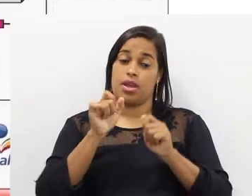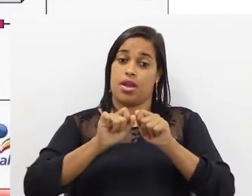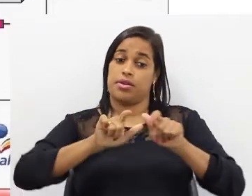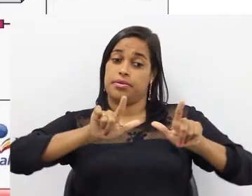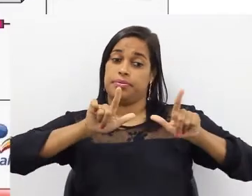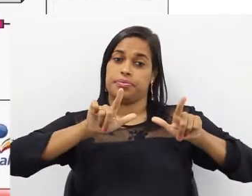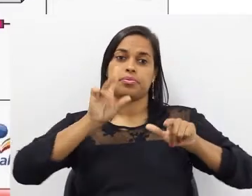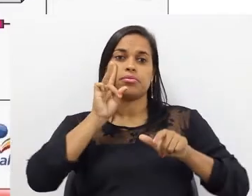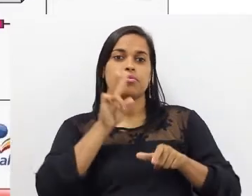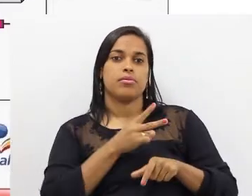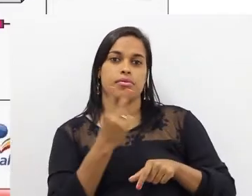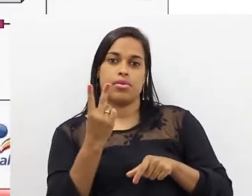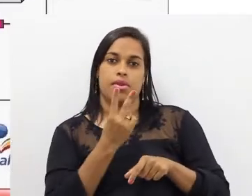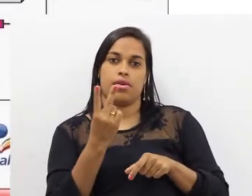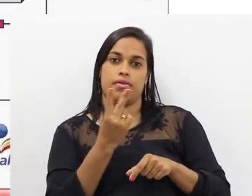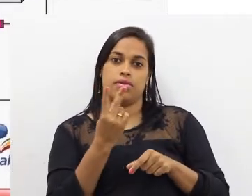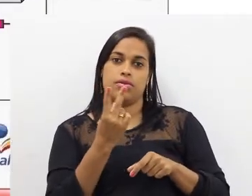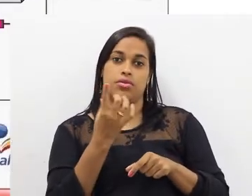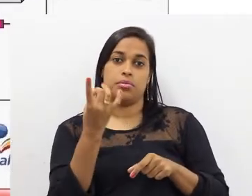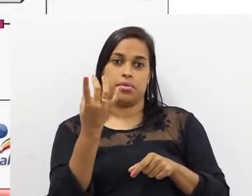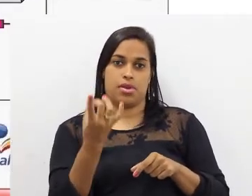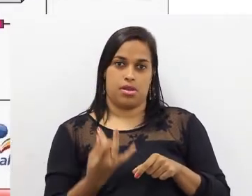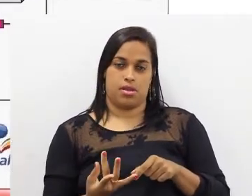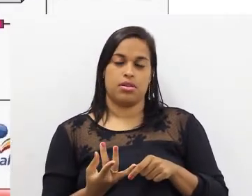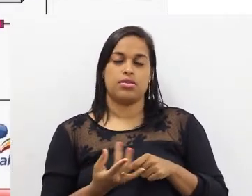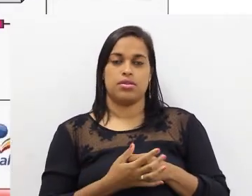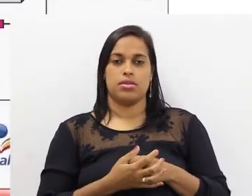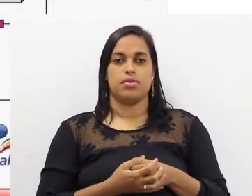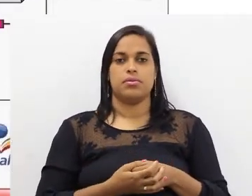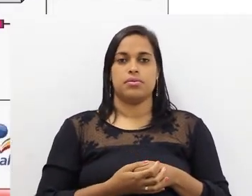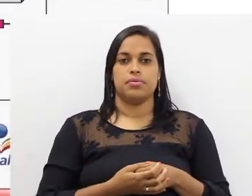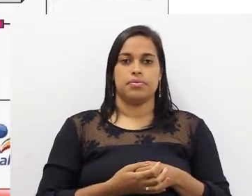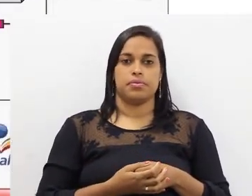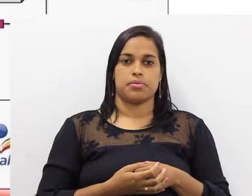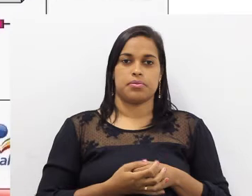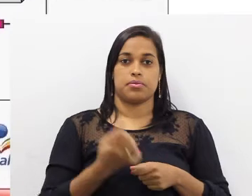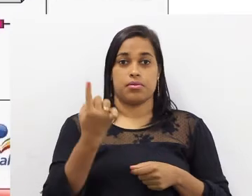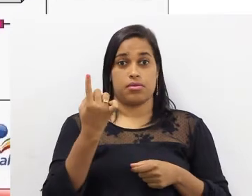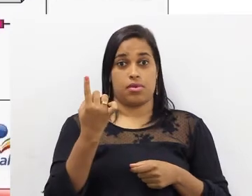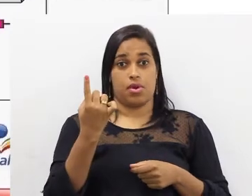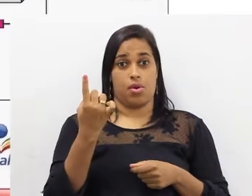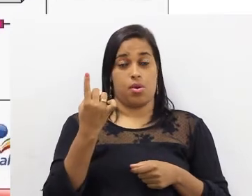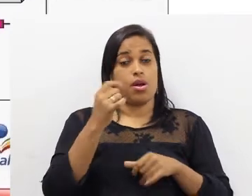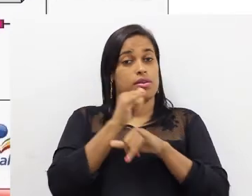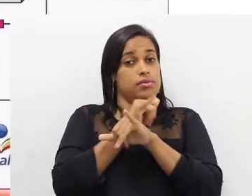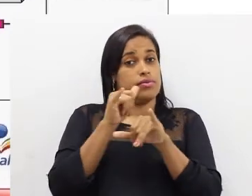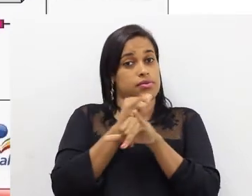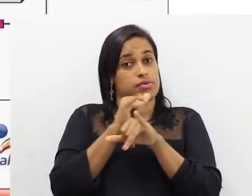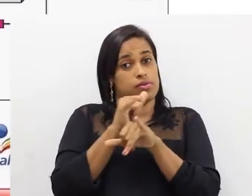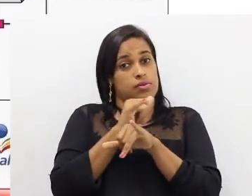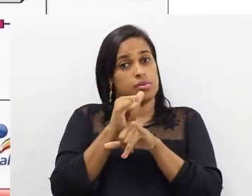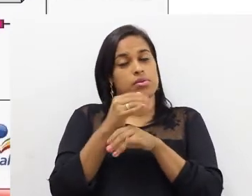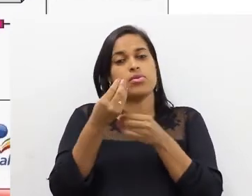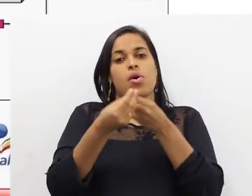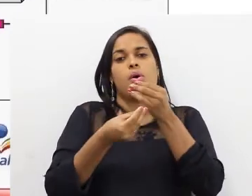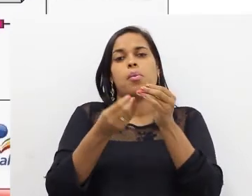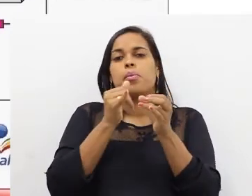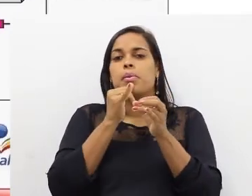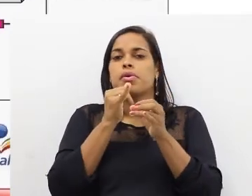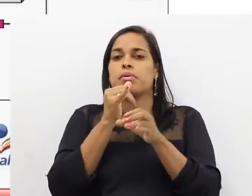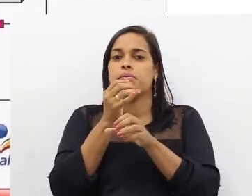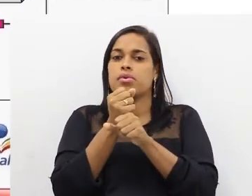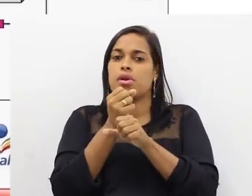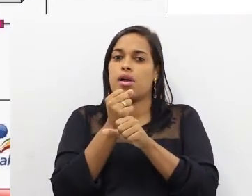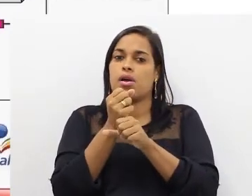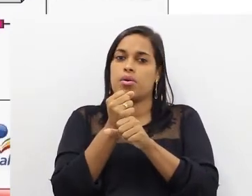dois equipamentos, um em cada extremidade, e um link. Esse link aí, pense como se fosse um cabo. Tá? Um cabo